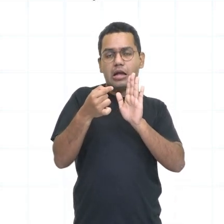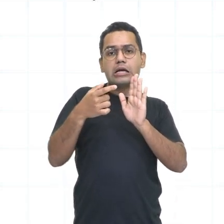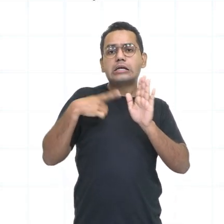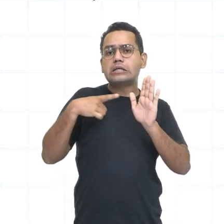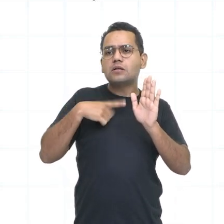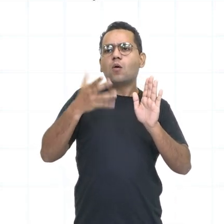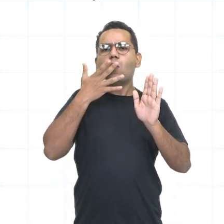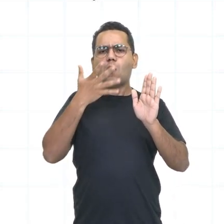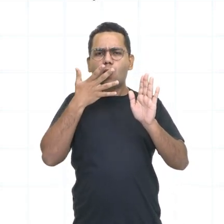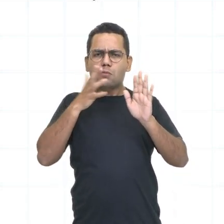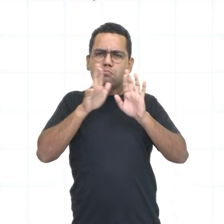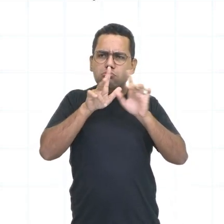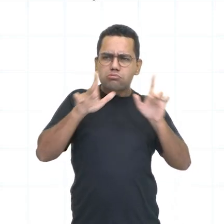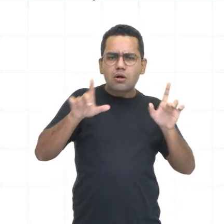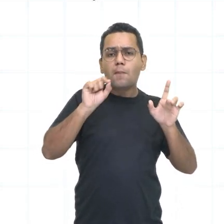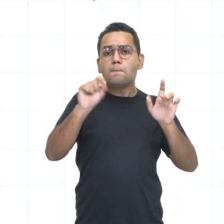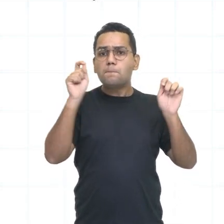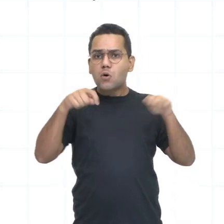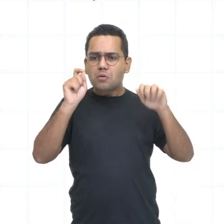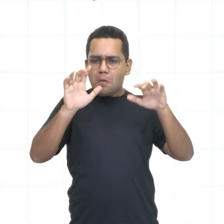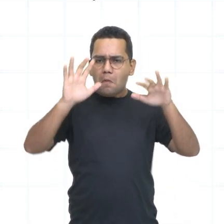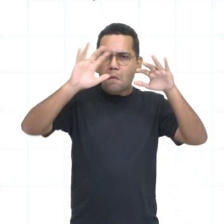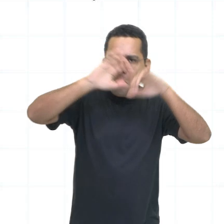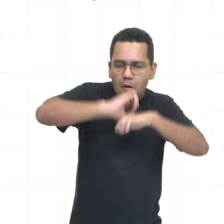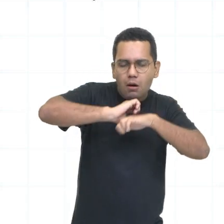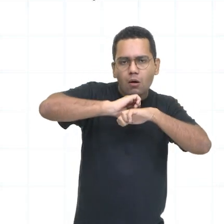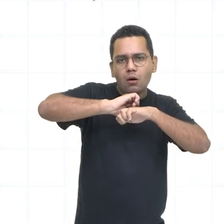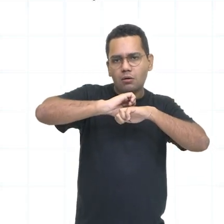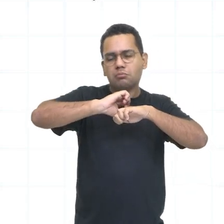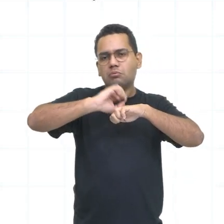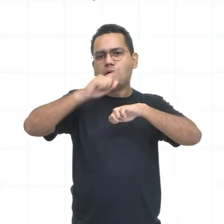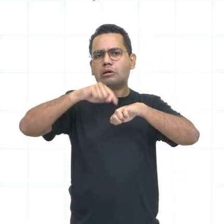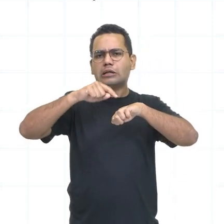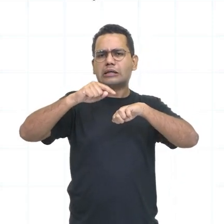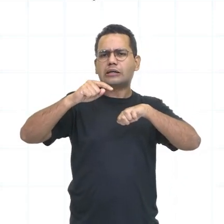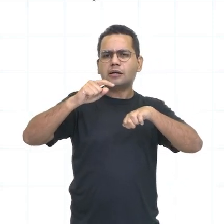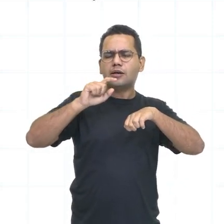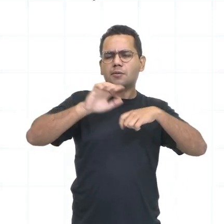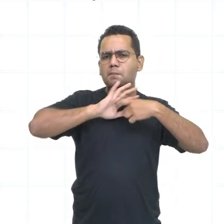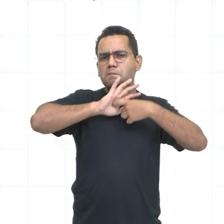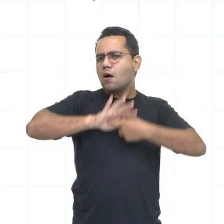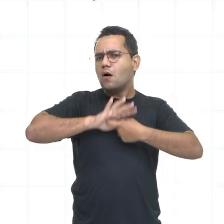ali a figura, mostrando sua dor. Então, eles recusavam